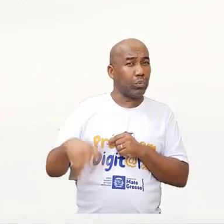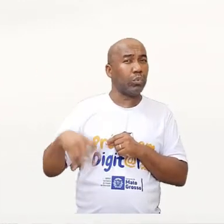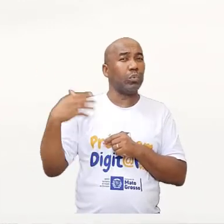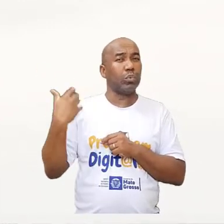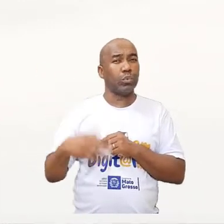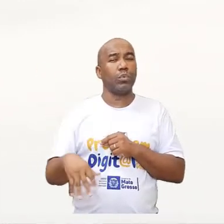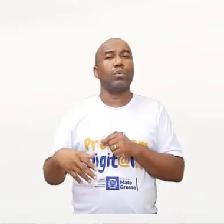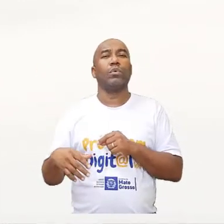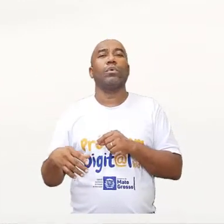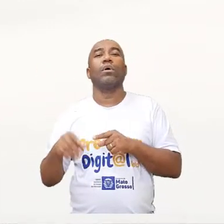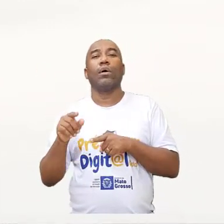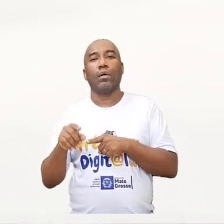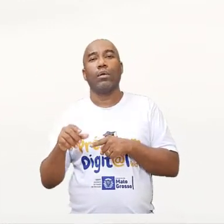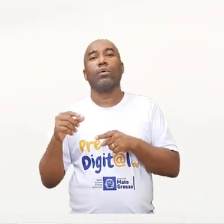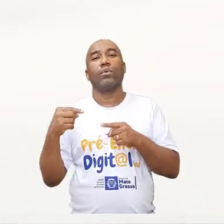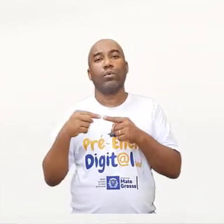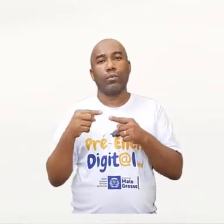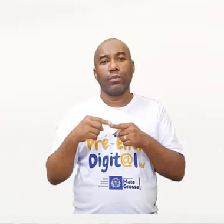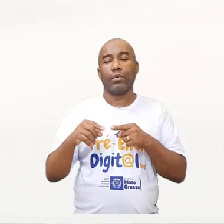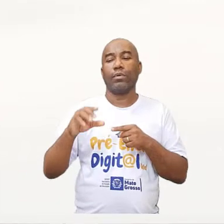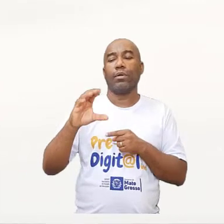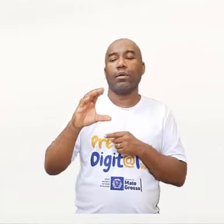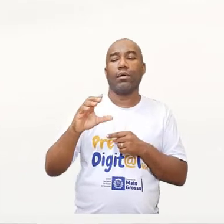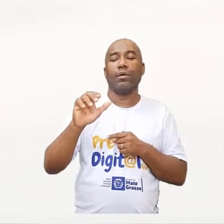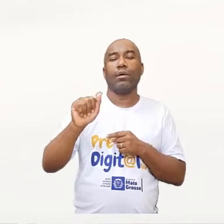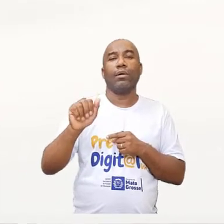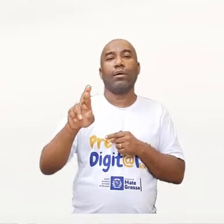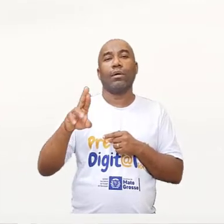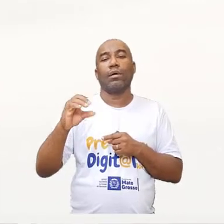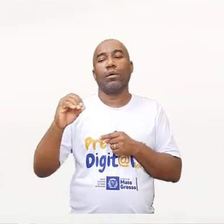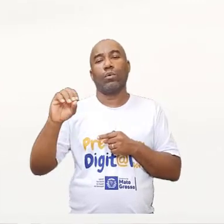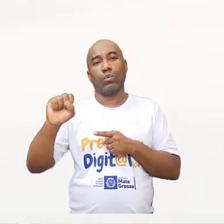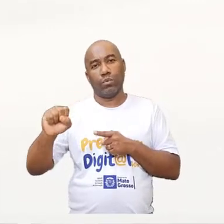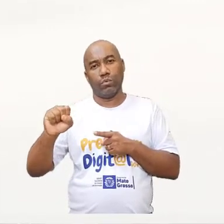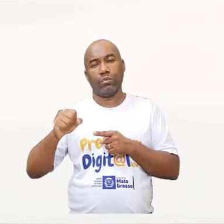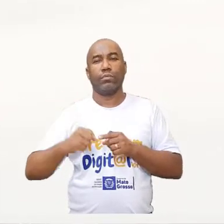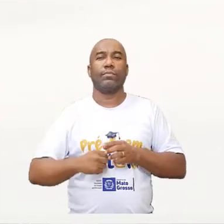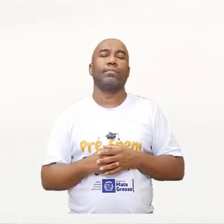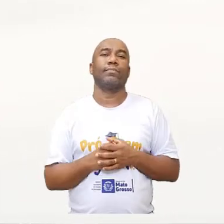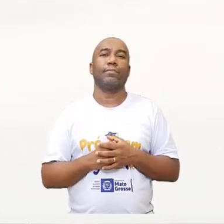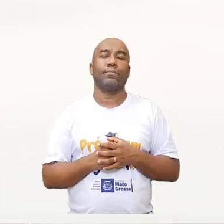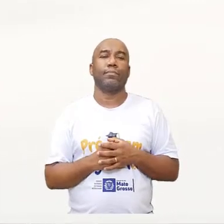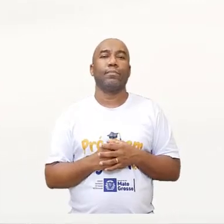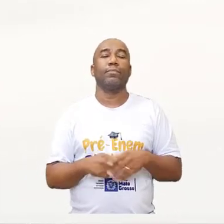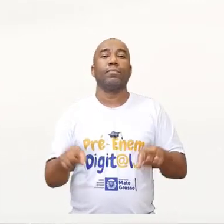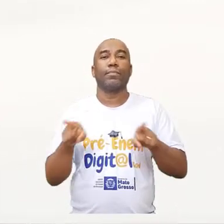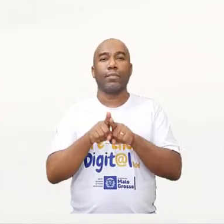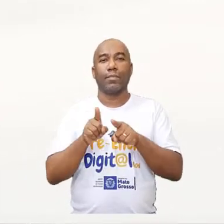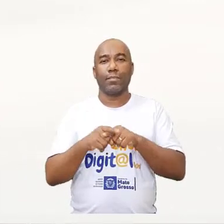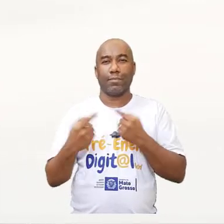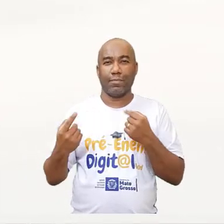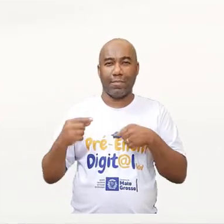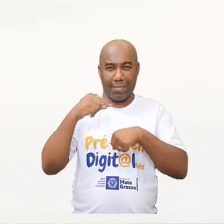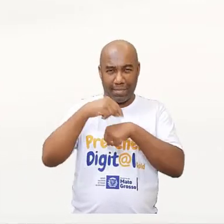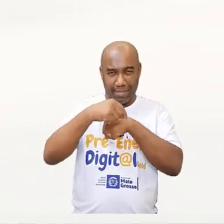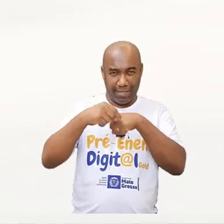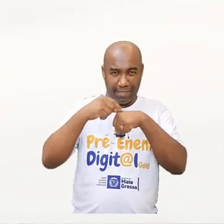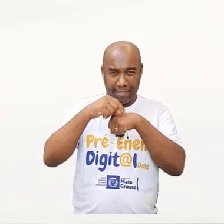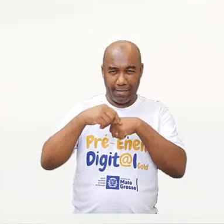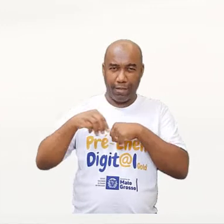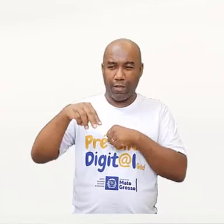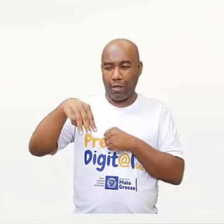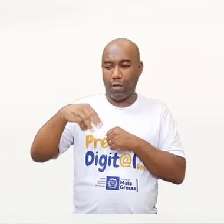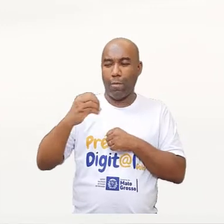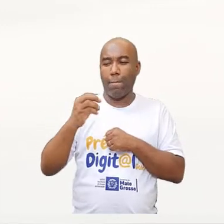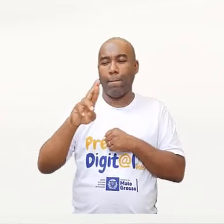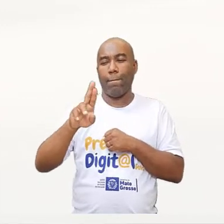custam caras, né? Nesse caso, as tâmaras custam caro. Os morangos que estão na banca